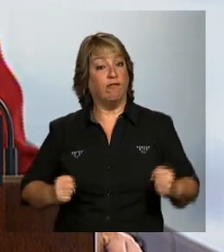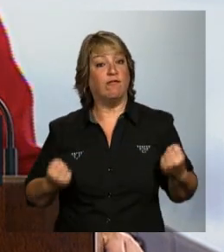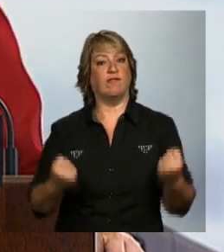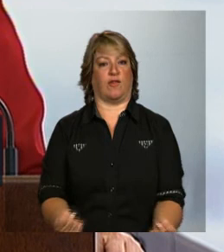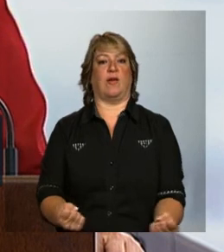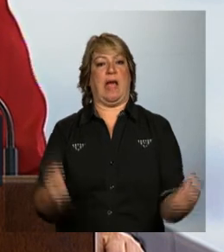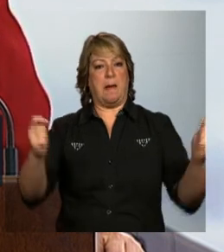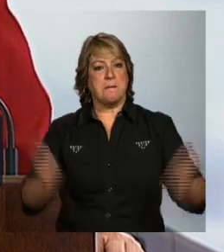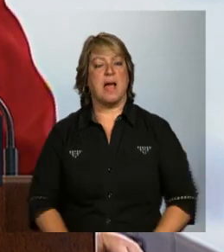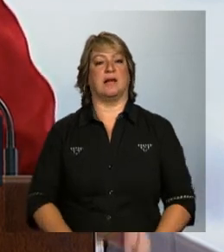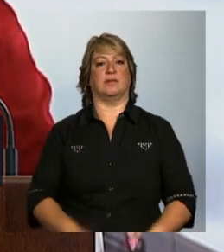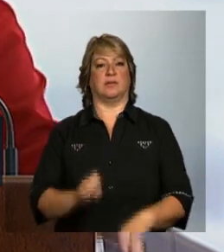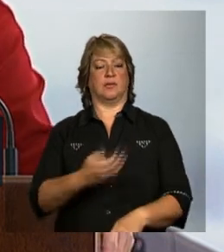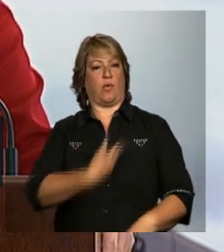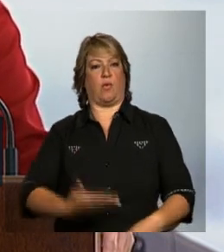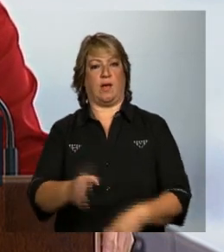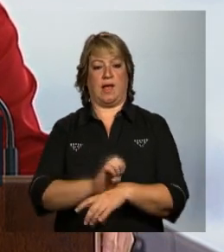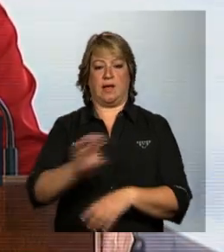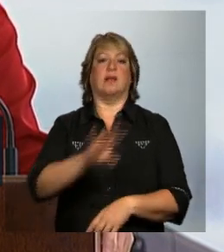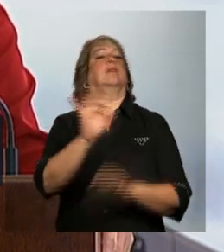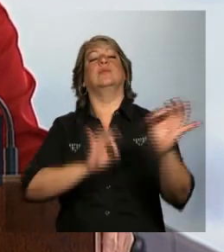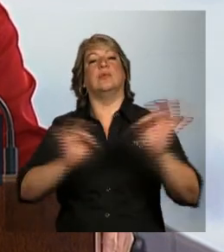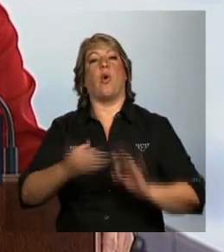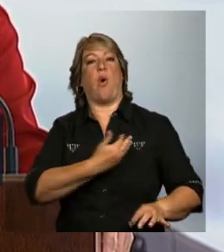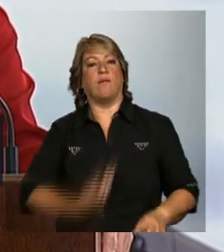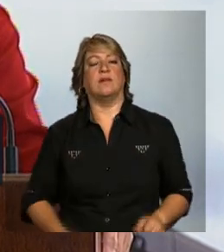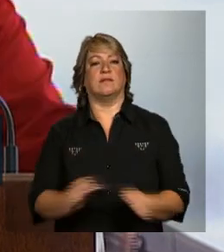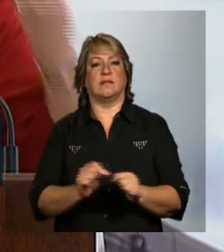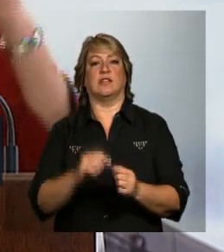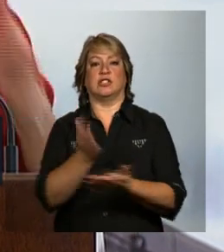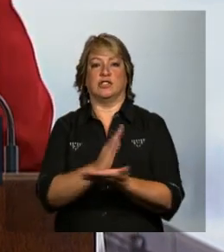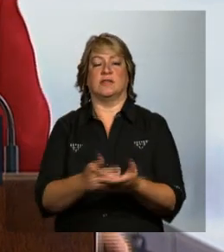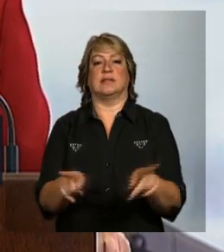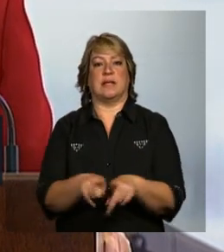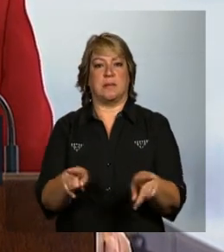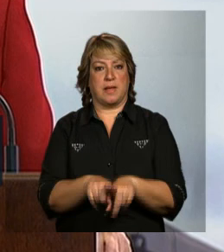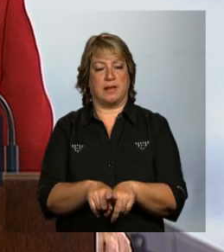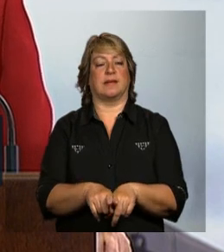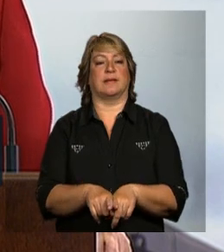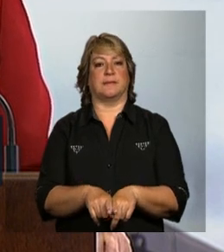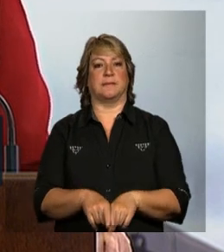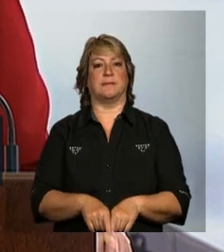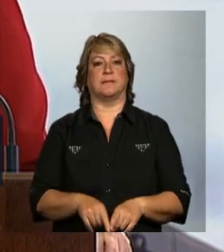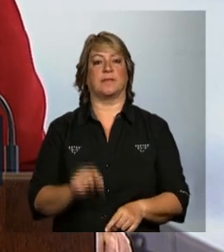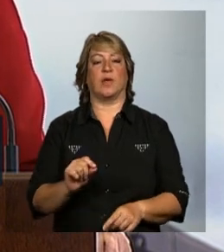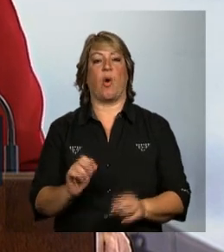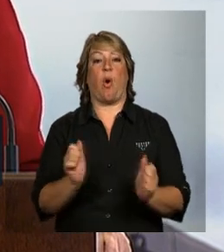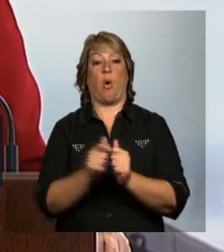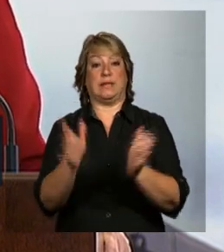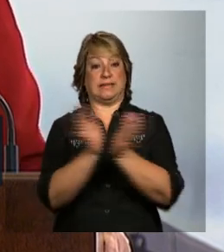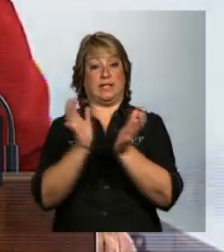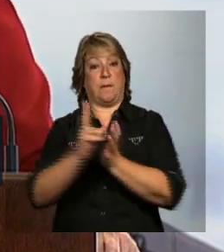do Estado de planejar organizar a logística e compartilhar e compartilharemos com